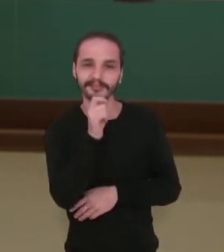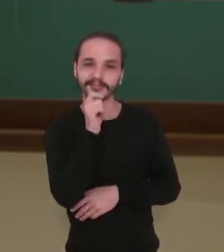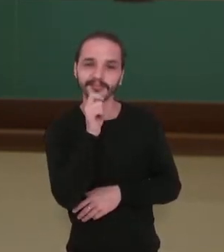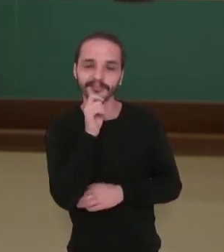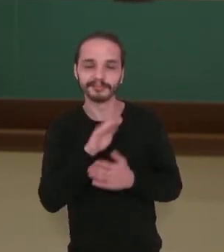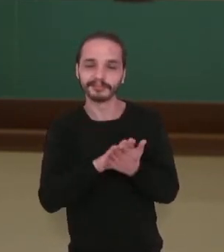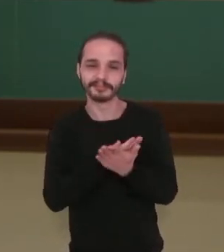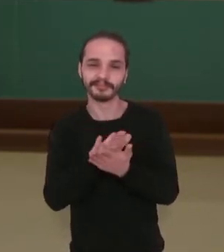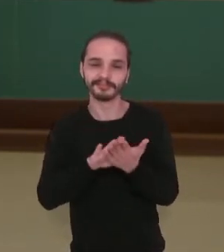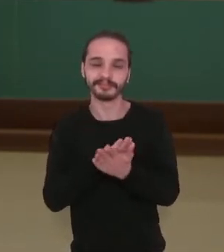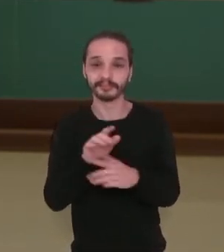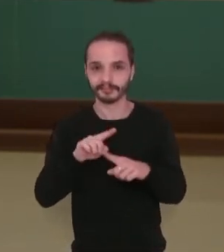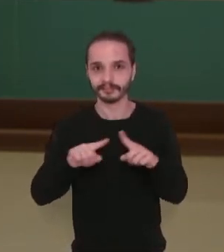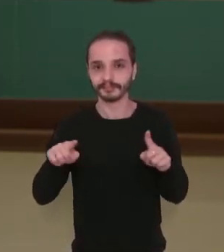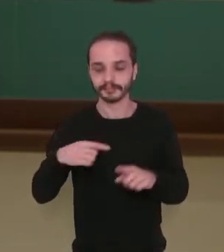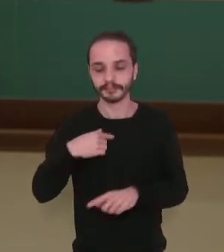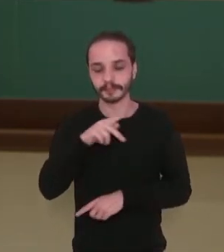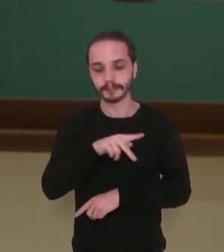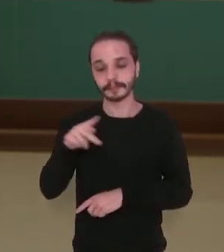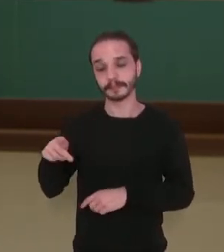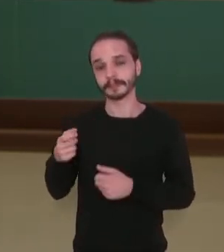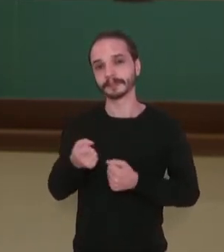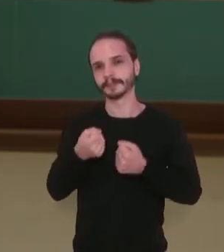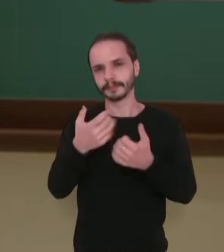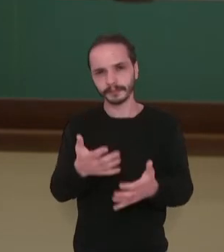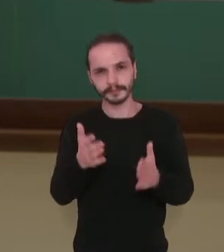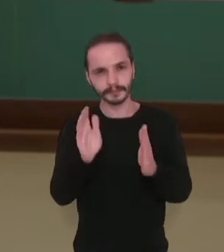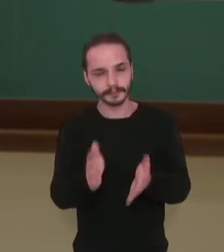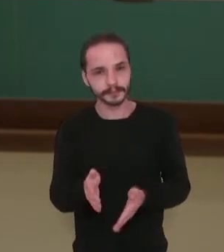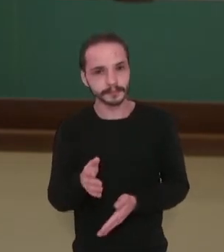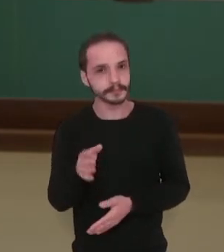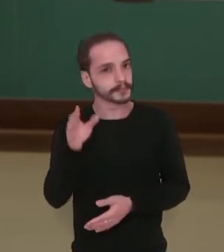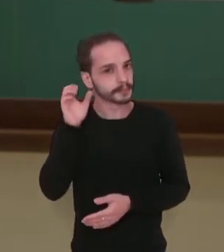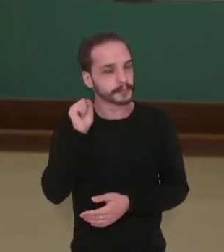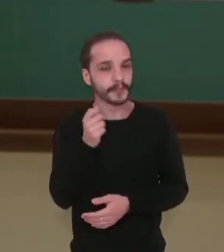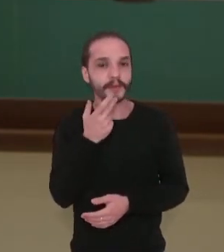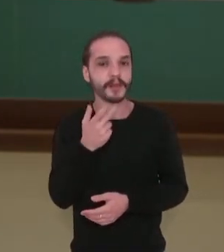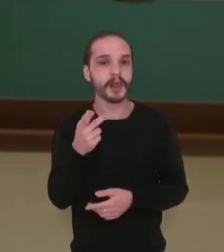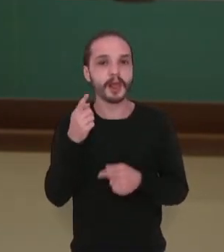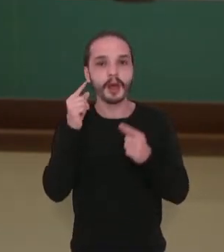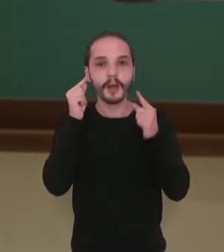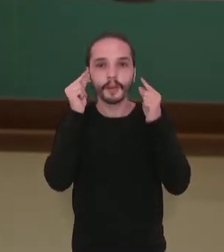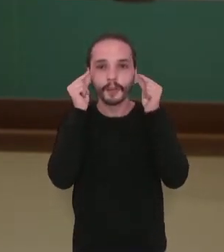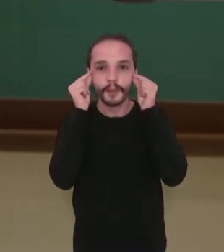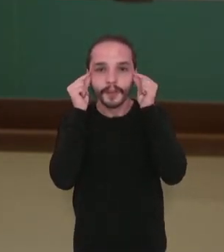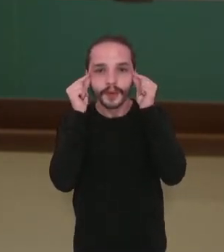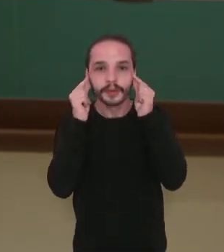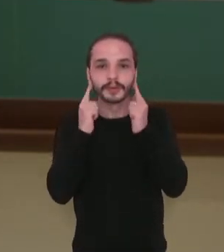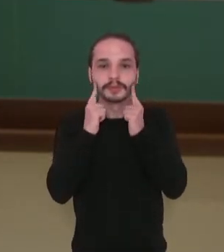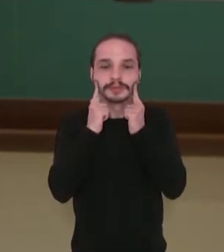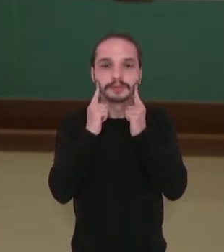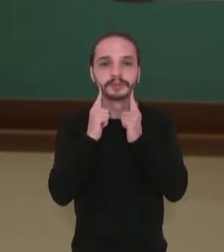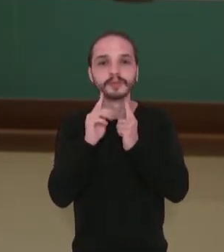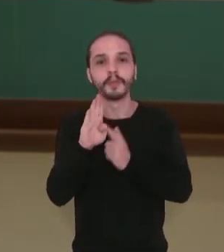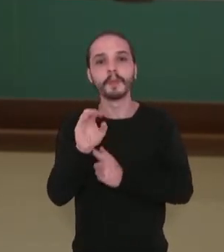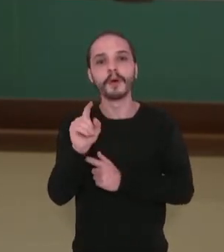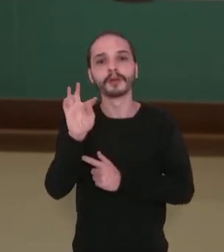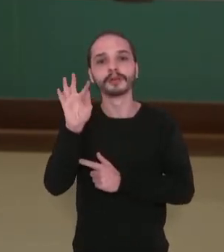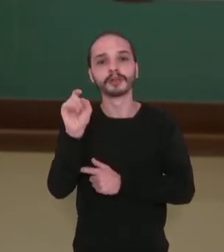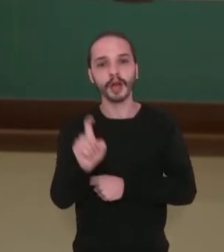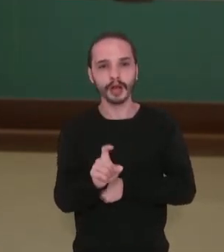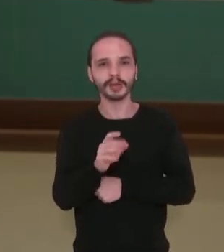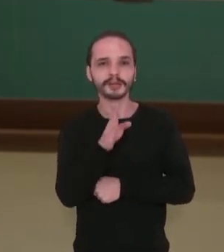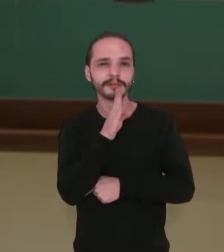rugas ainda não. Mas a professora vai contar para você. Você já ouviu falar no famoso do Botox? Que muitos utilizam, principalmente as mulheres,